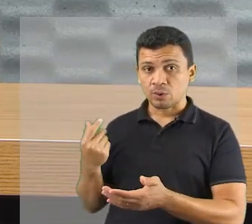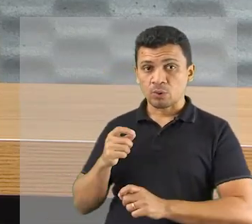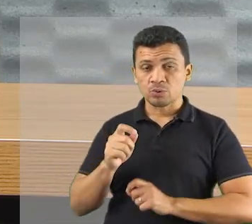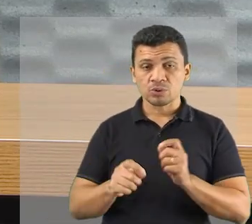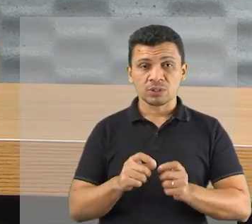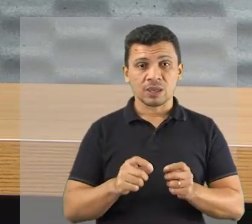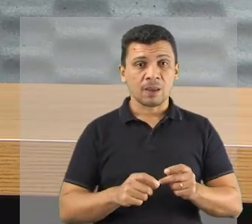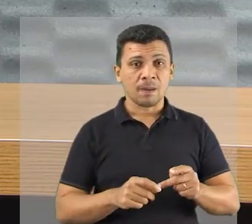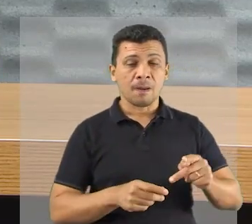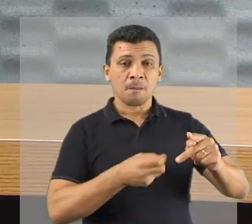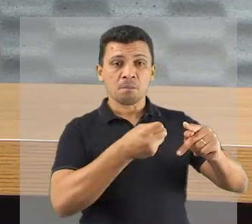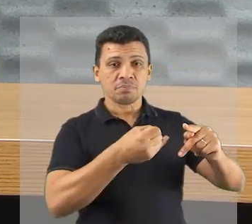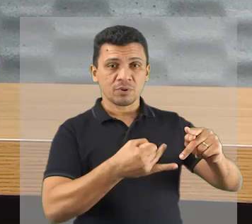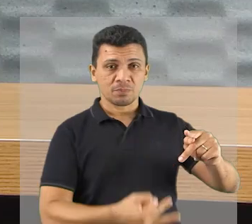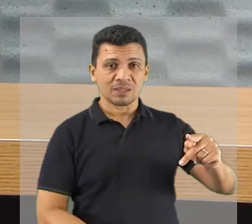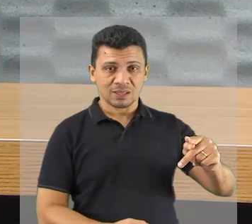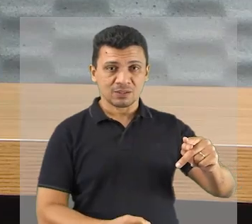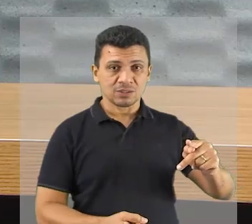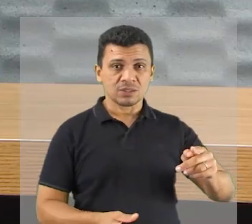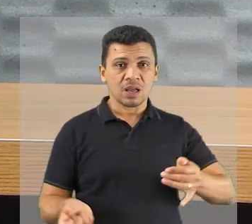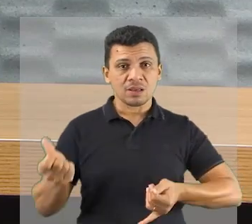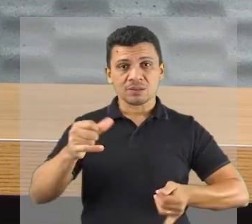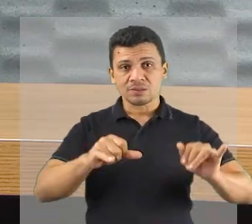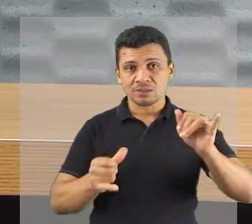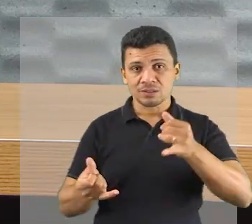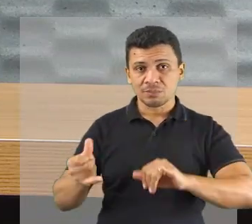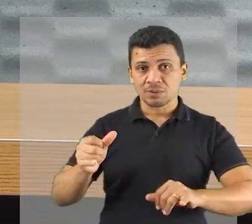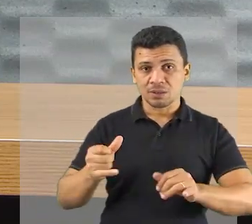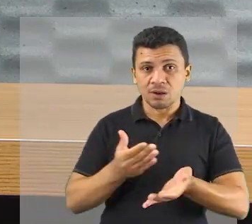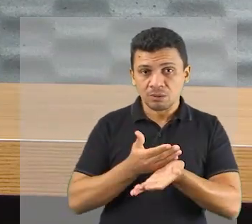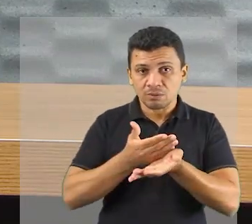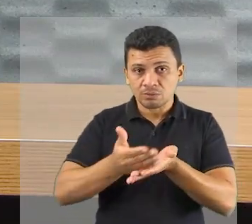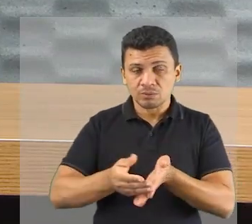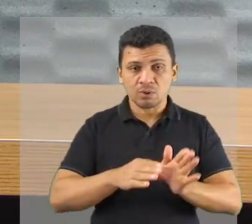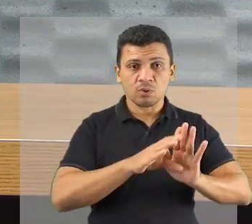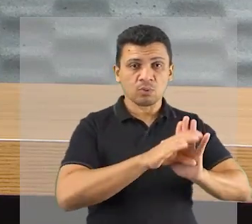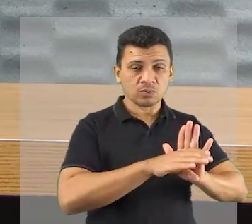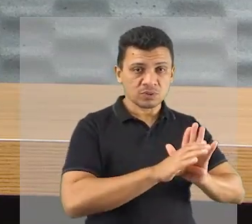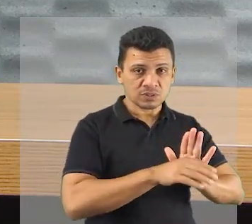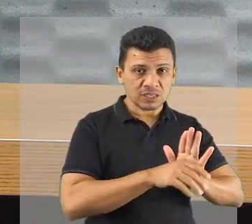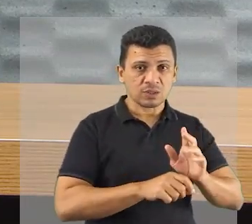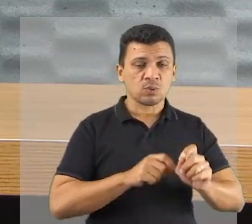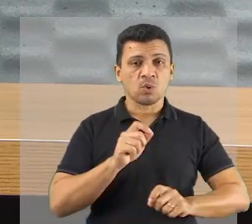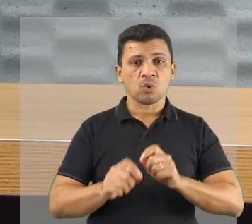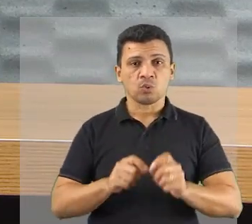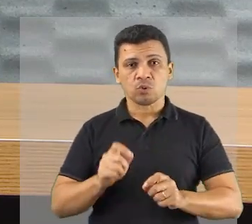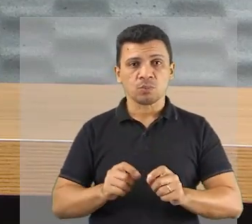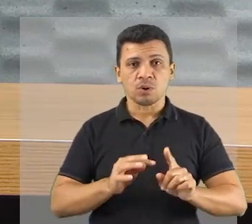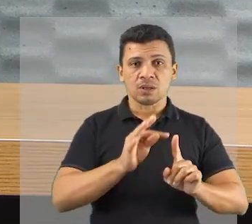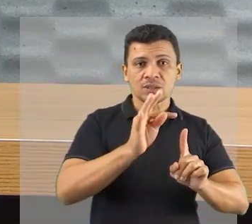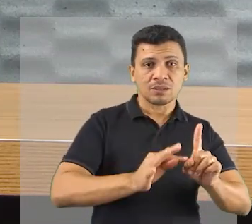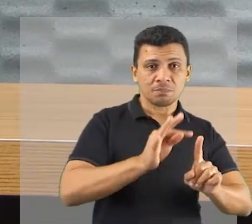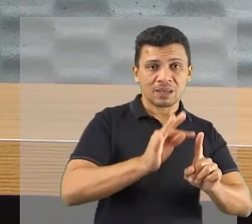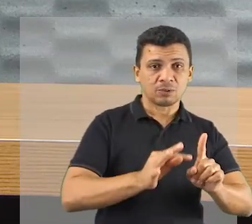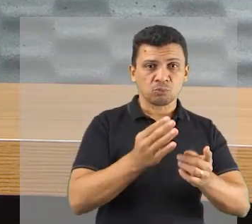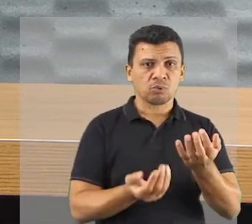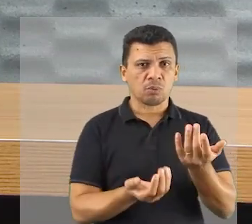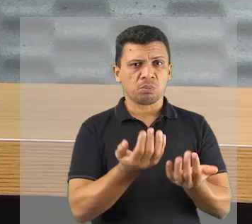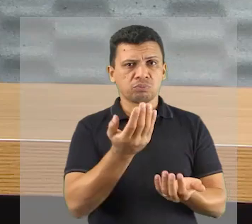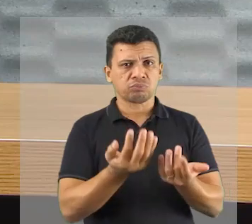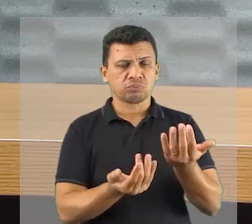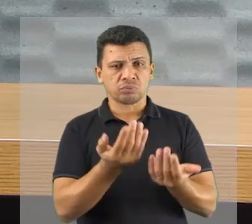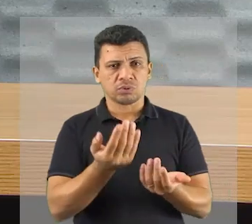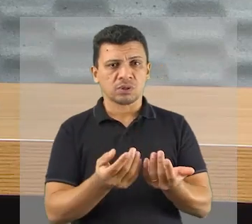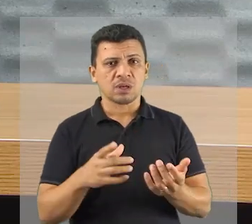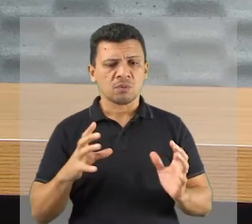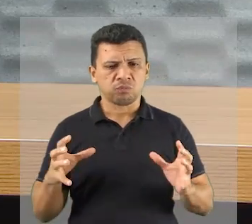propriedades periódicas, a introdução, né? Com alguns conceitos sobre volatilidade, temperatura de ebulição,